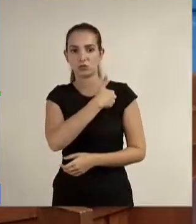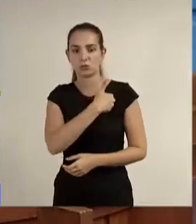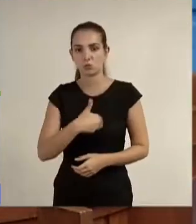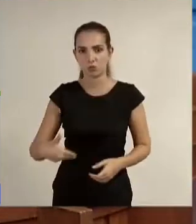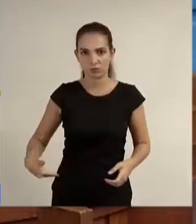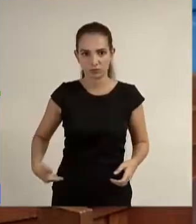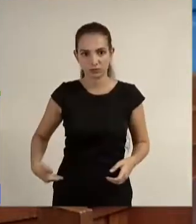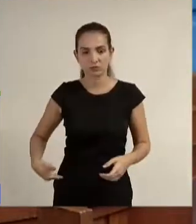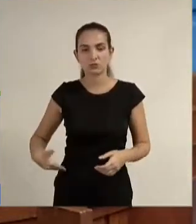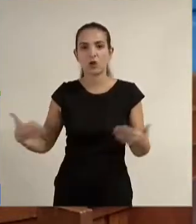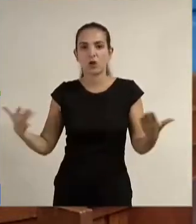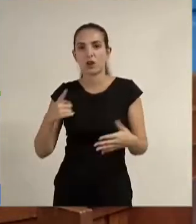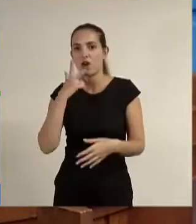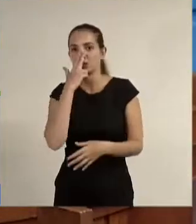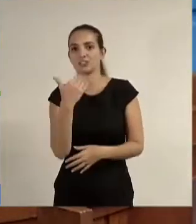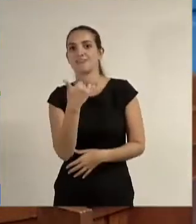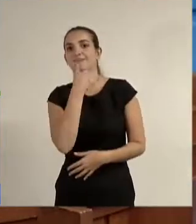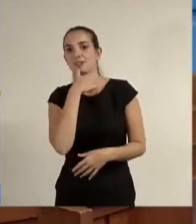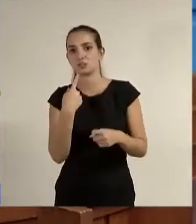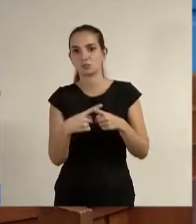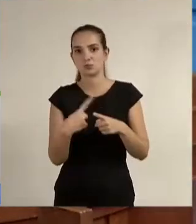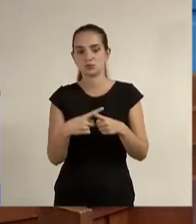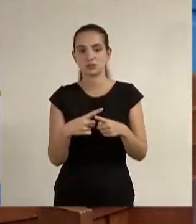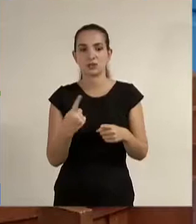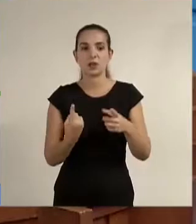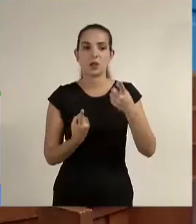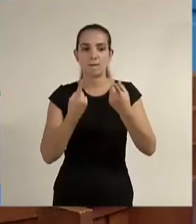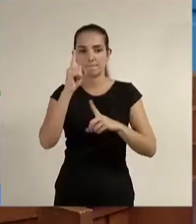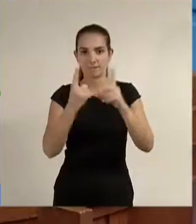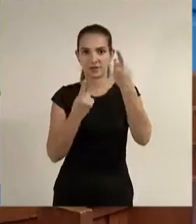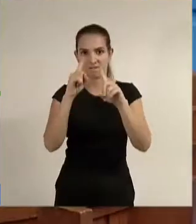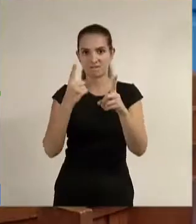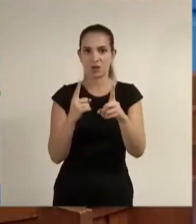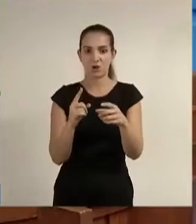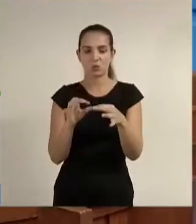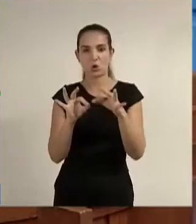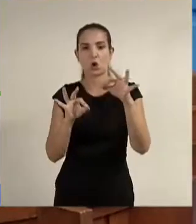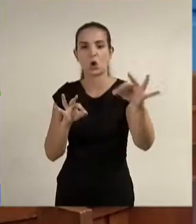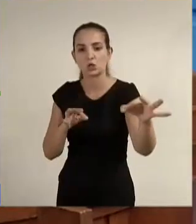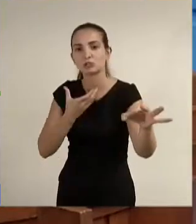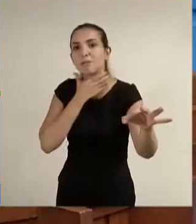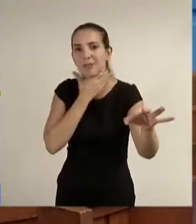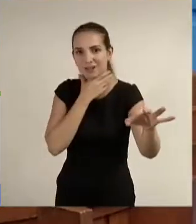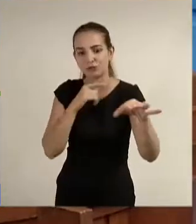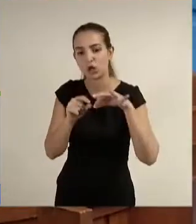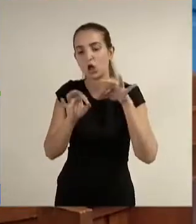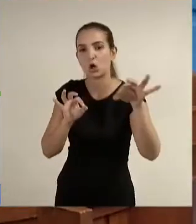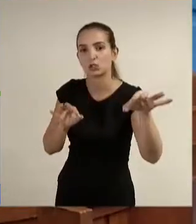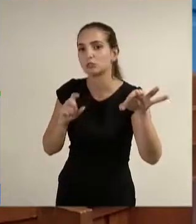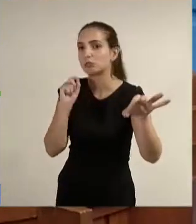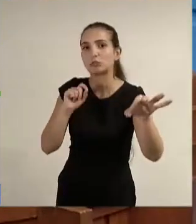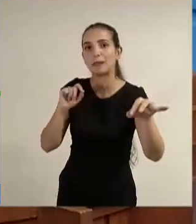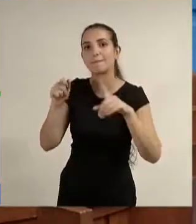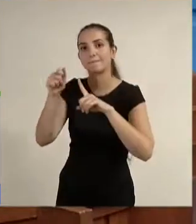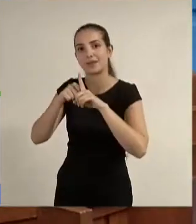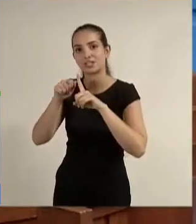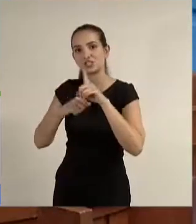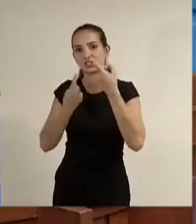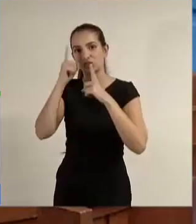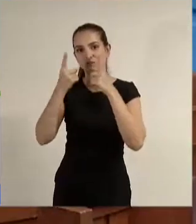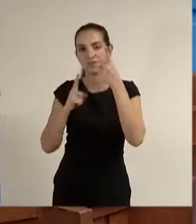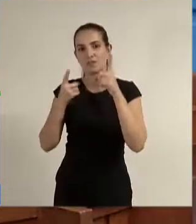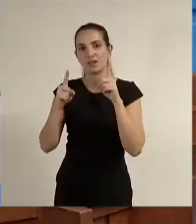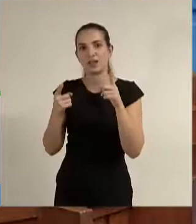pessoas pensarem, né? É preferível que o carnaval fique mais próximo das férias, que aí se aproveita muito esse período para